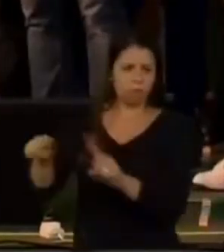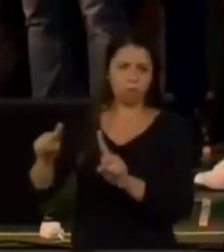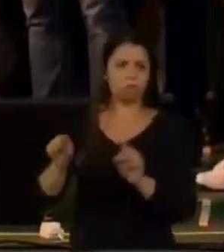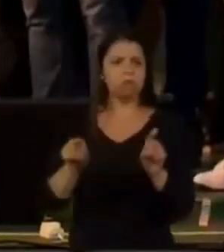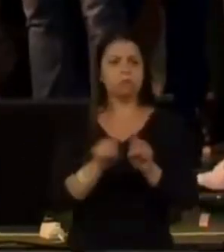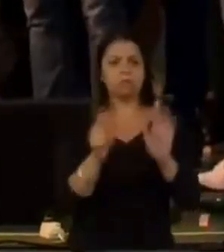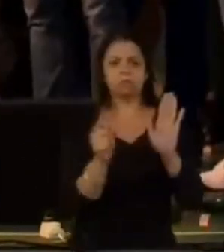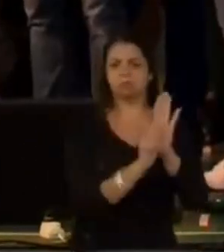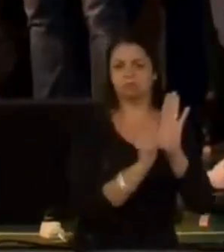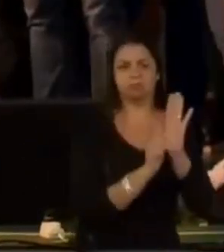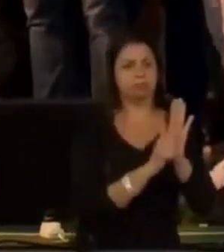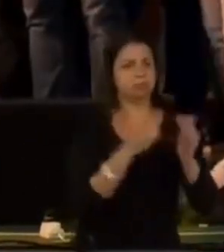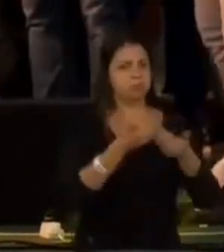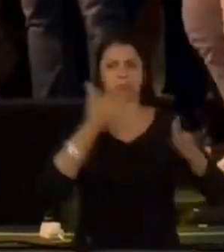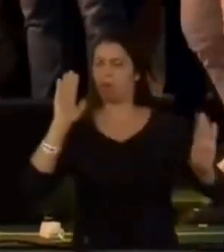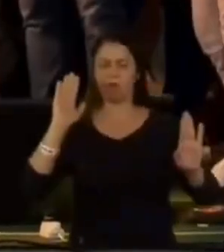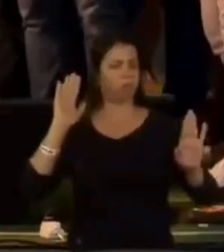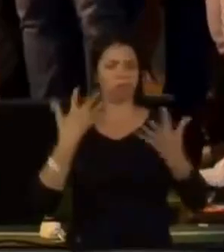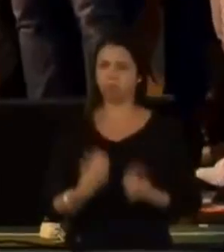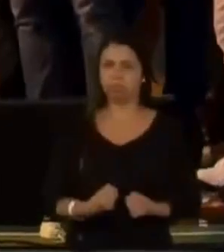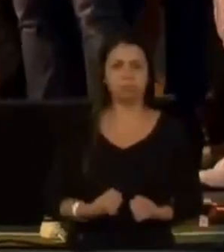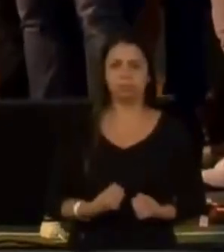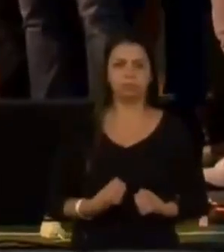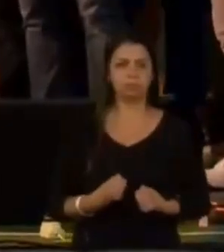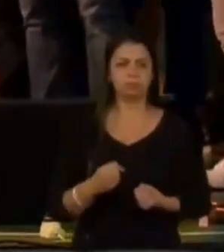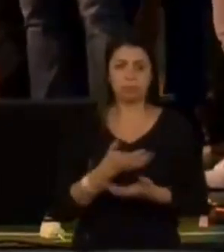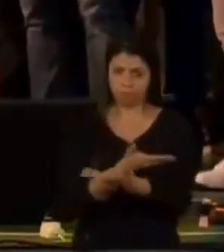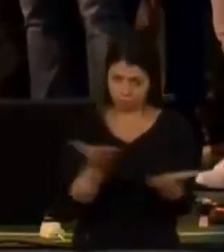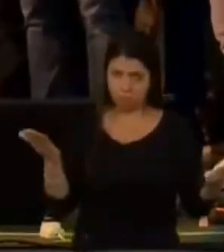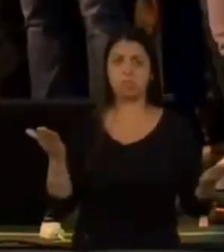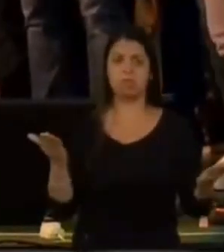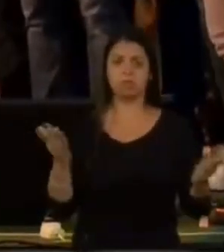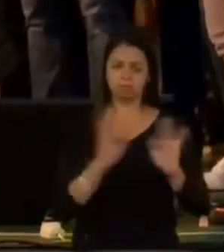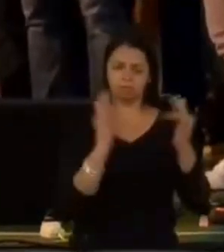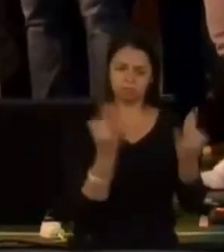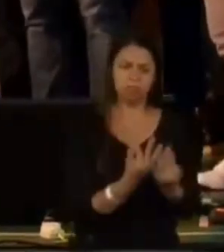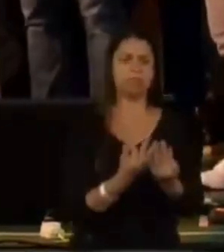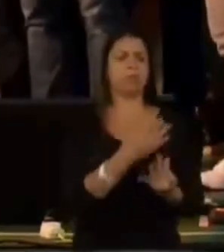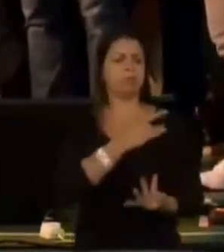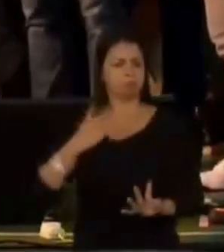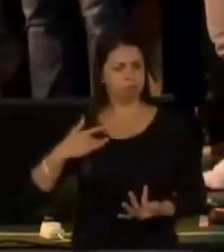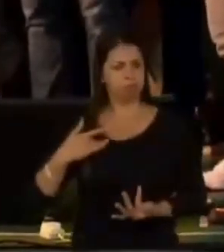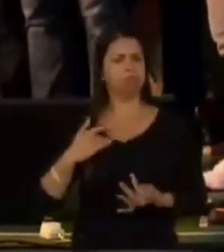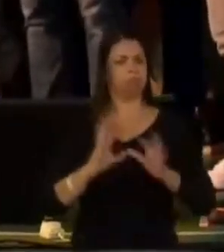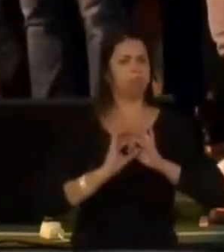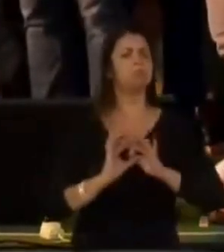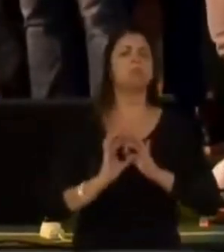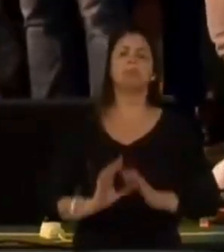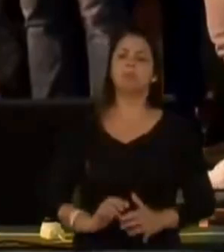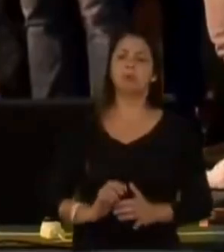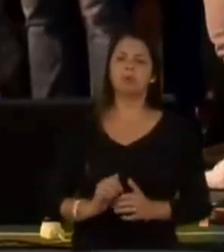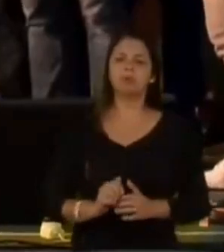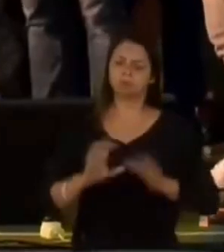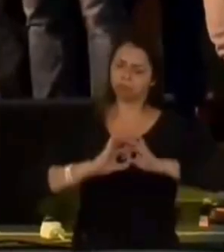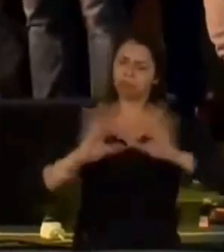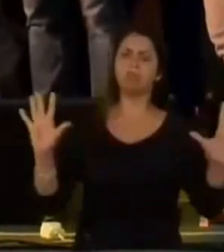das drogas. A todos vocês, uma família sadia é um povo sadio, livre e